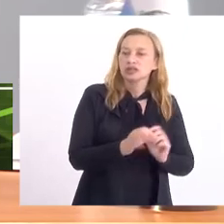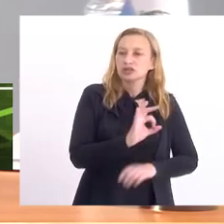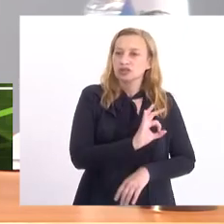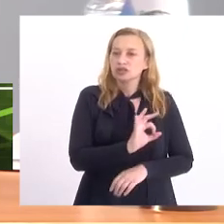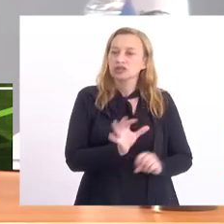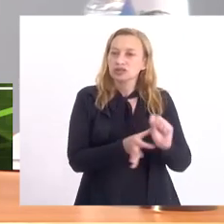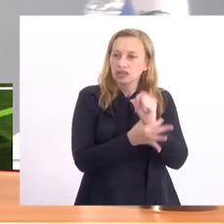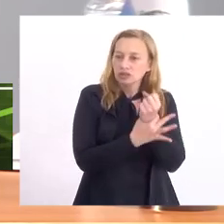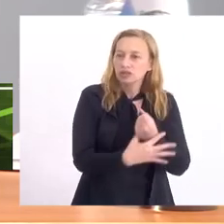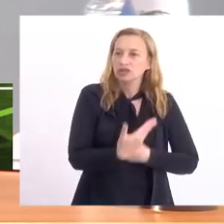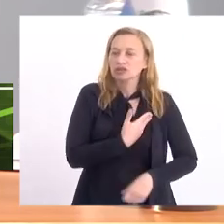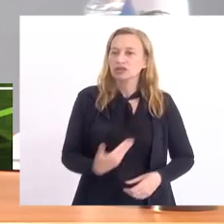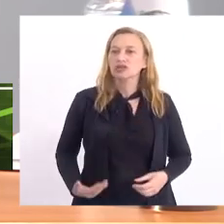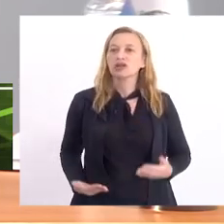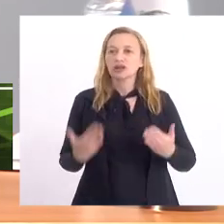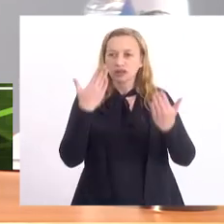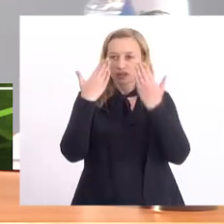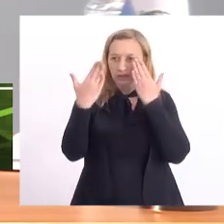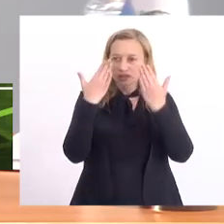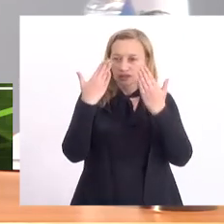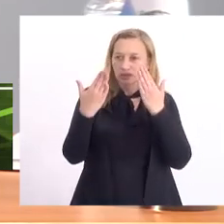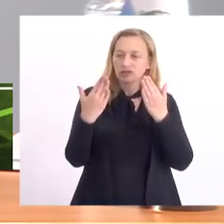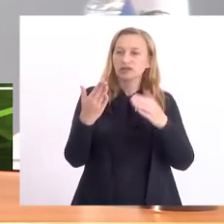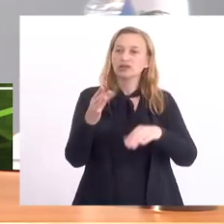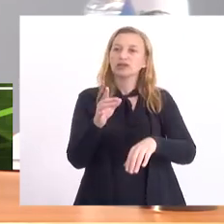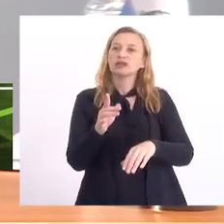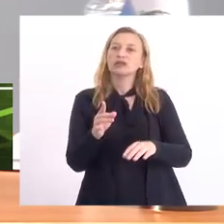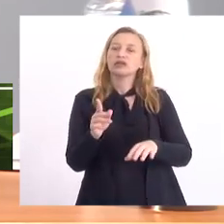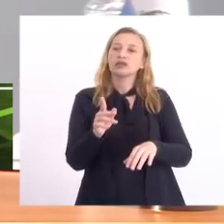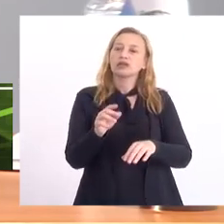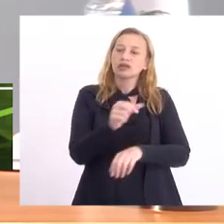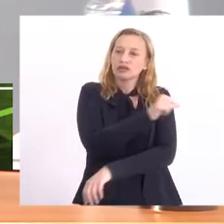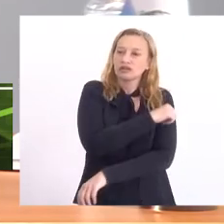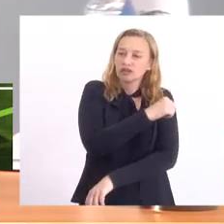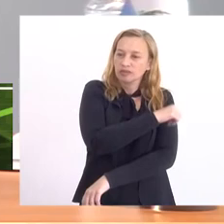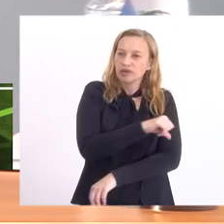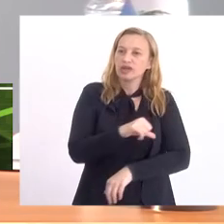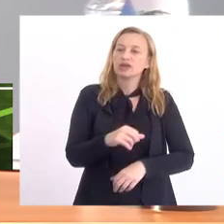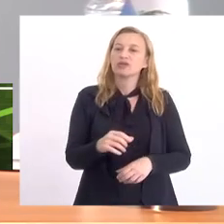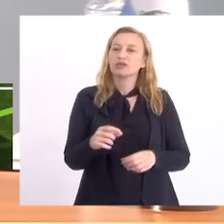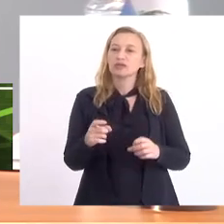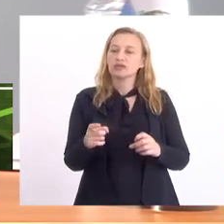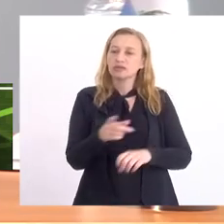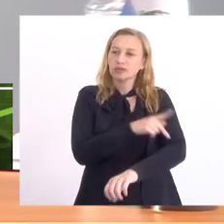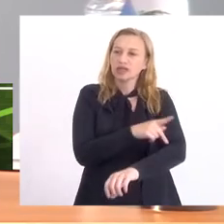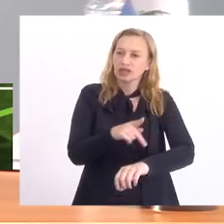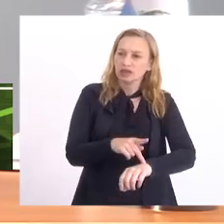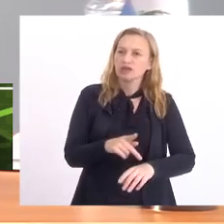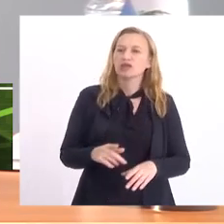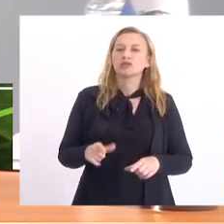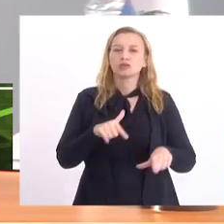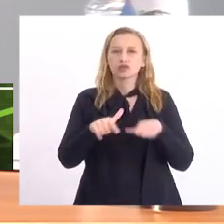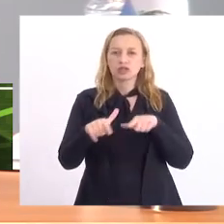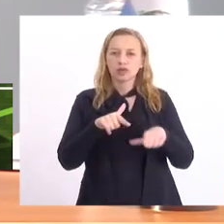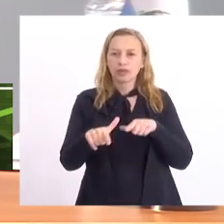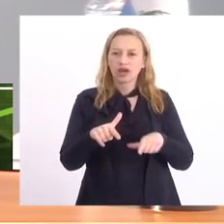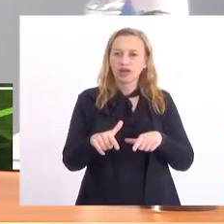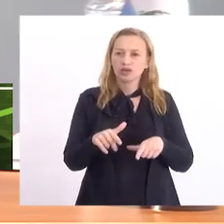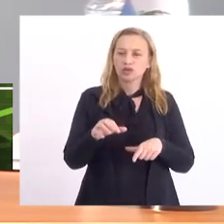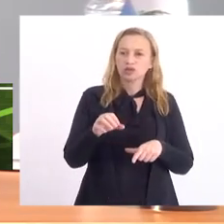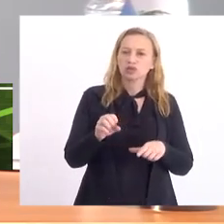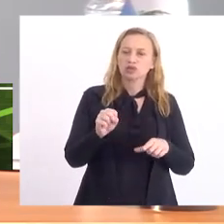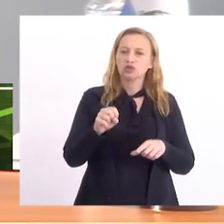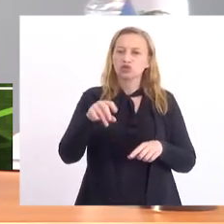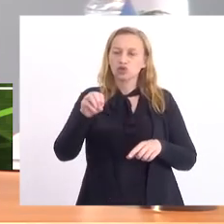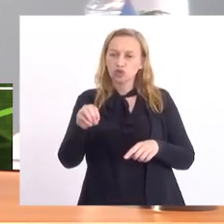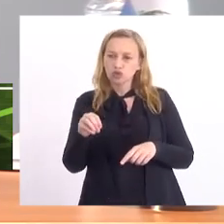de enfermagem, pedagogos, porque a missão socioeducativa, ela tem que